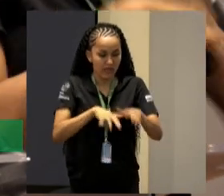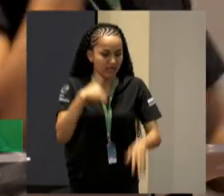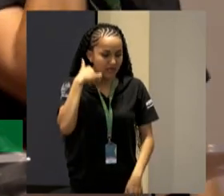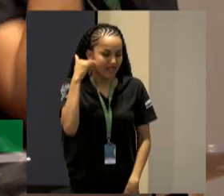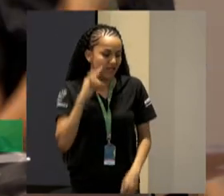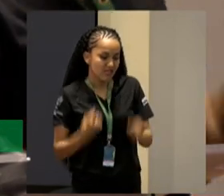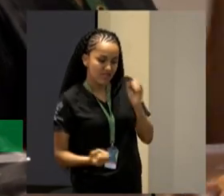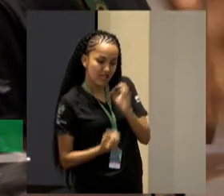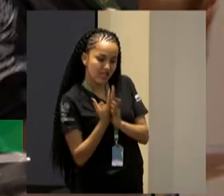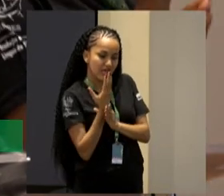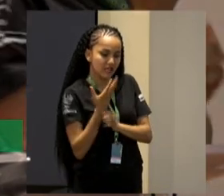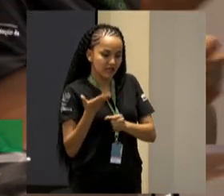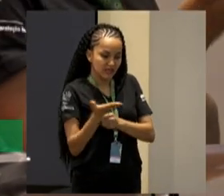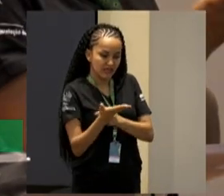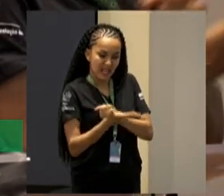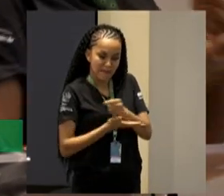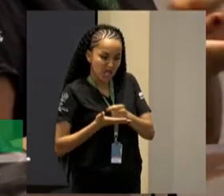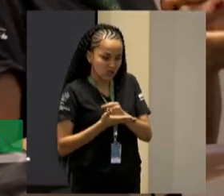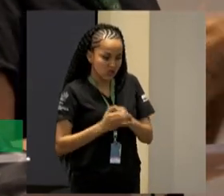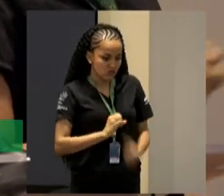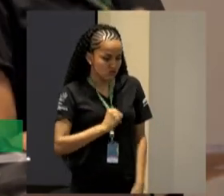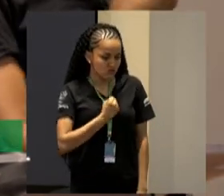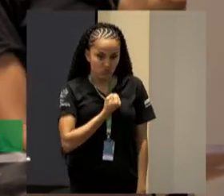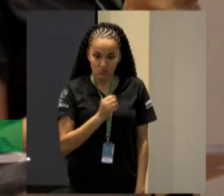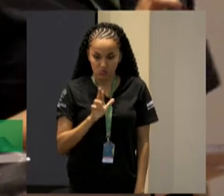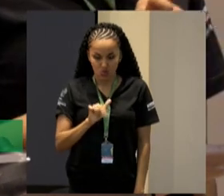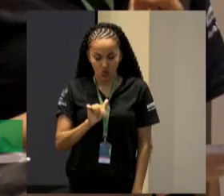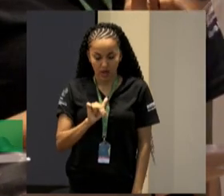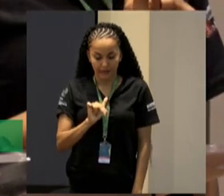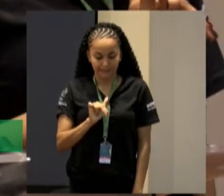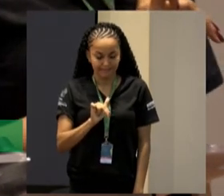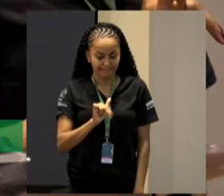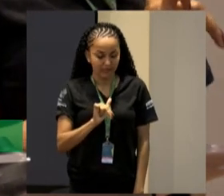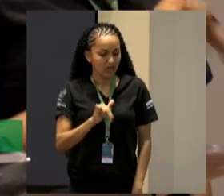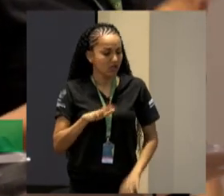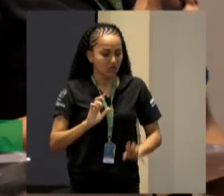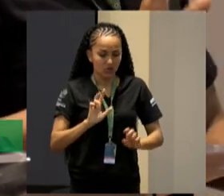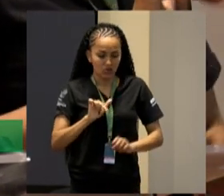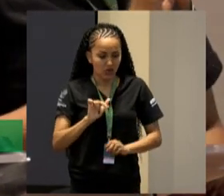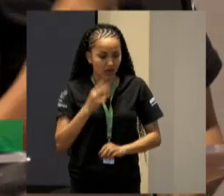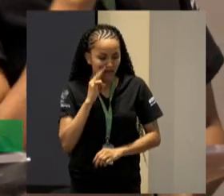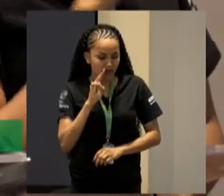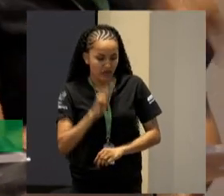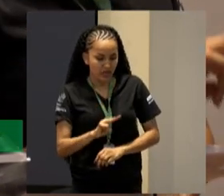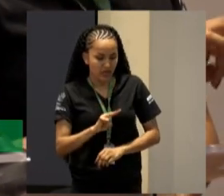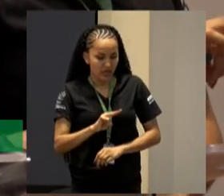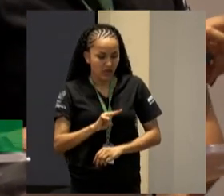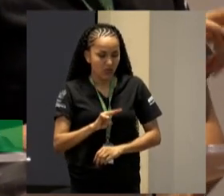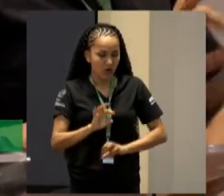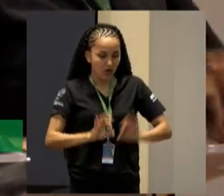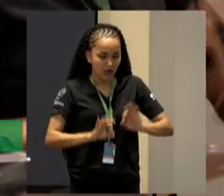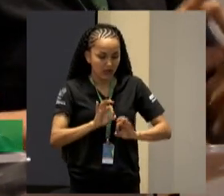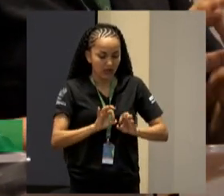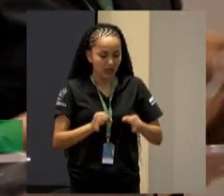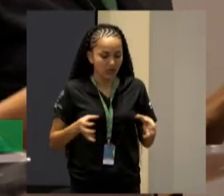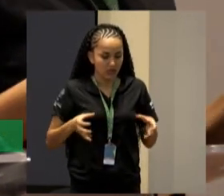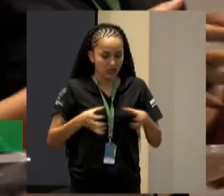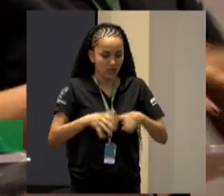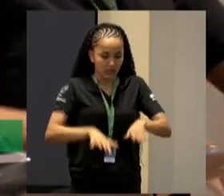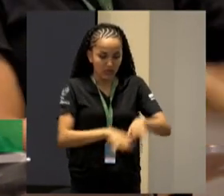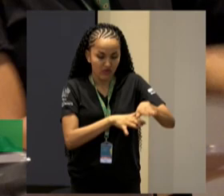ser fundada no princípio do ódio. Nunca vi. Nunca vi uma organização do movimento negro ser